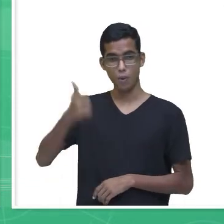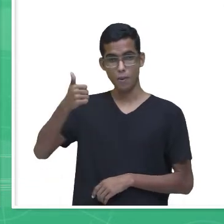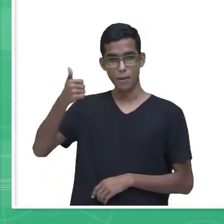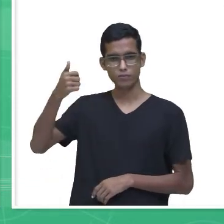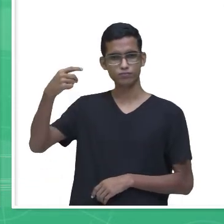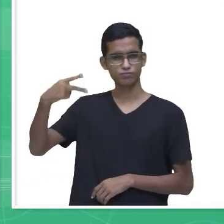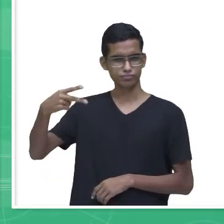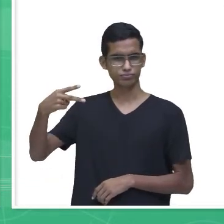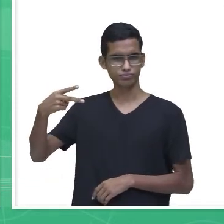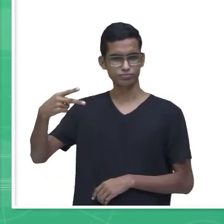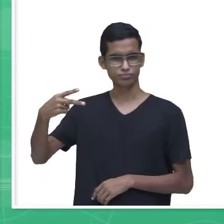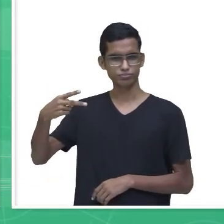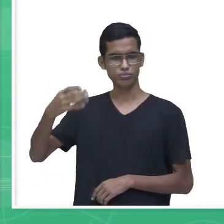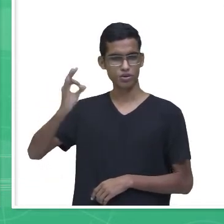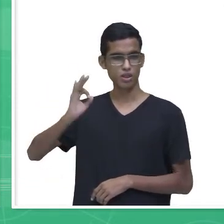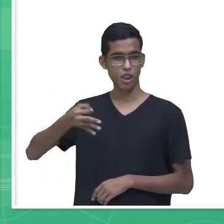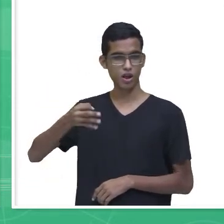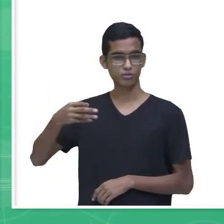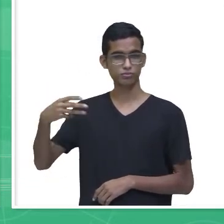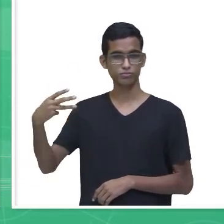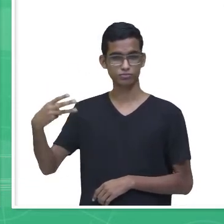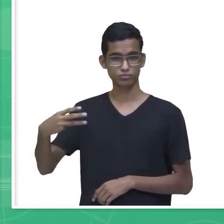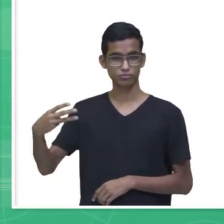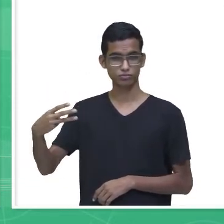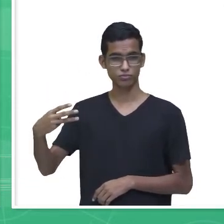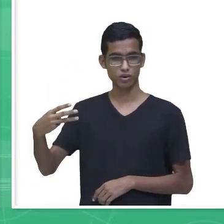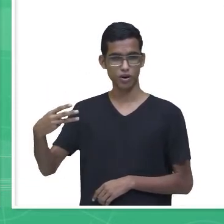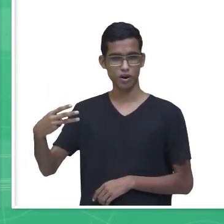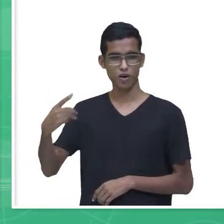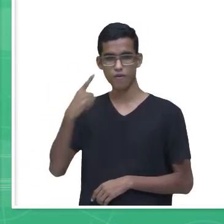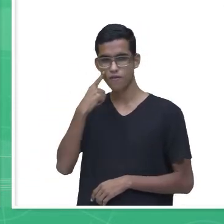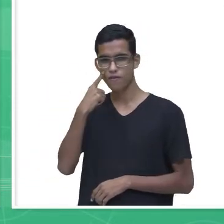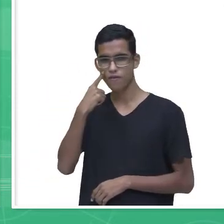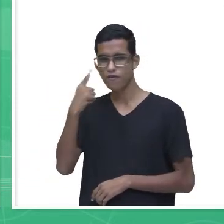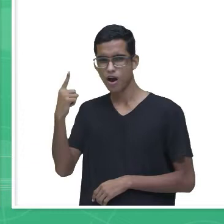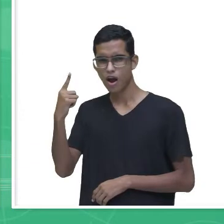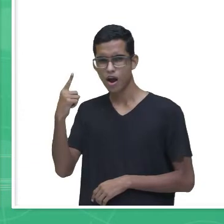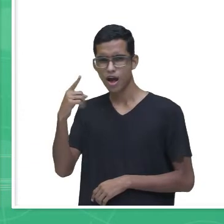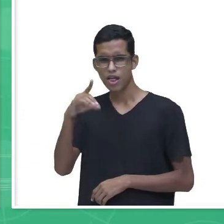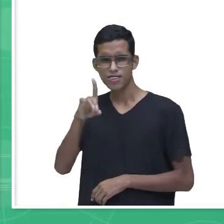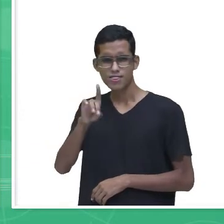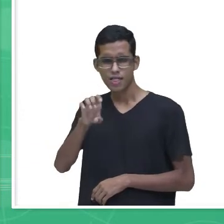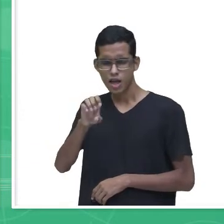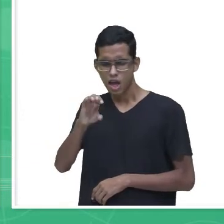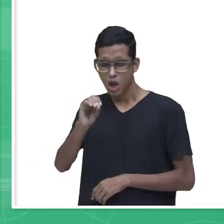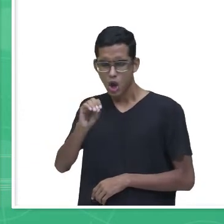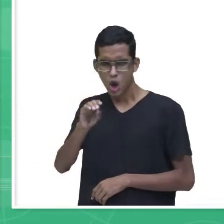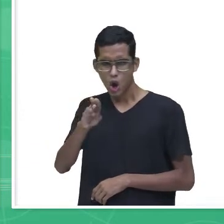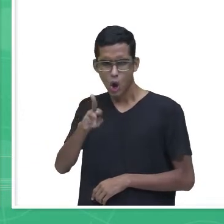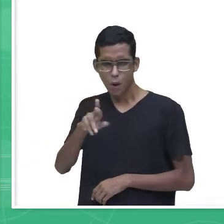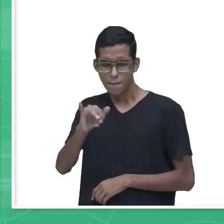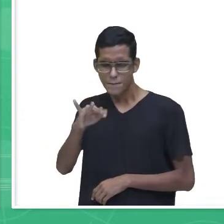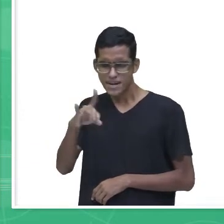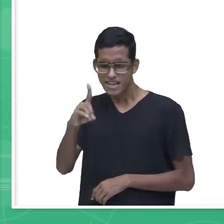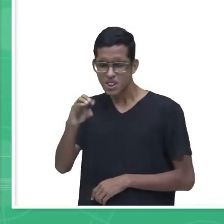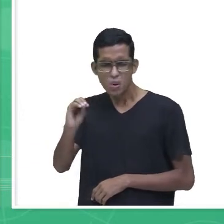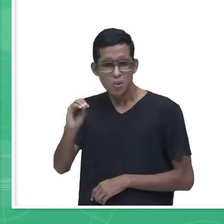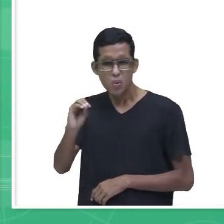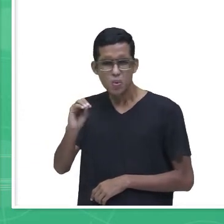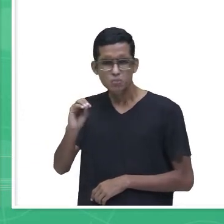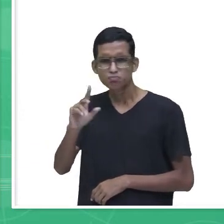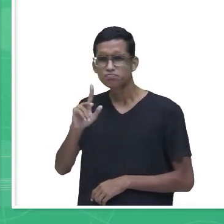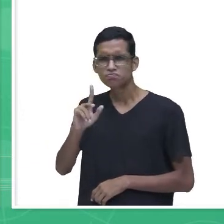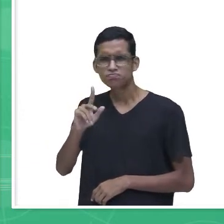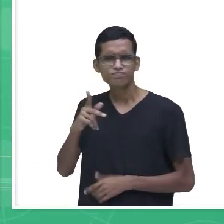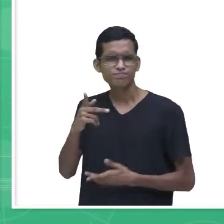correto. Agora o verbo descobrir, olha como está aí, descobrido. Nem no português está, né? Está correto isso,